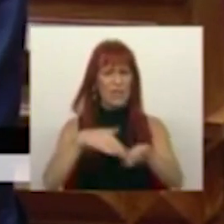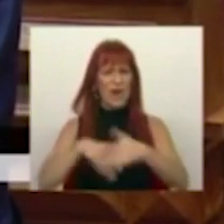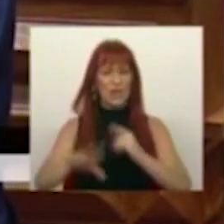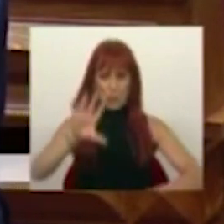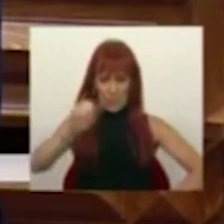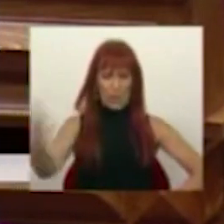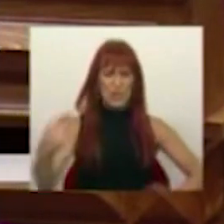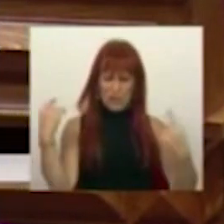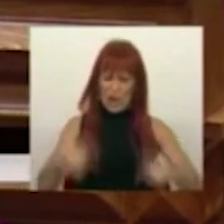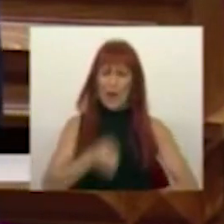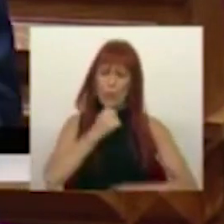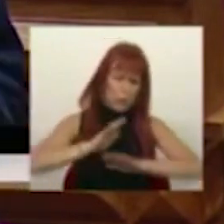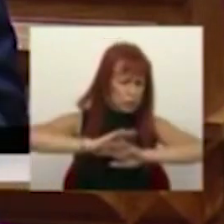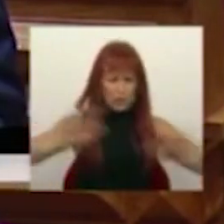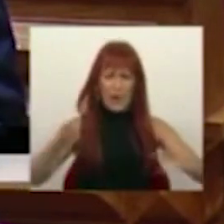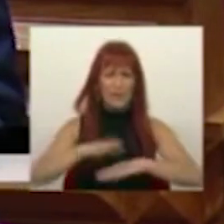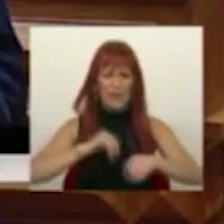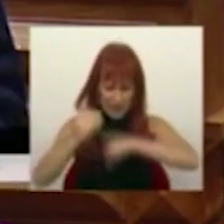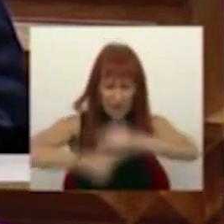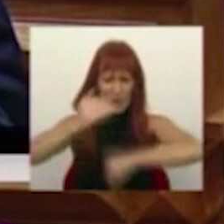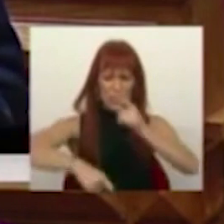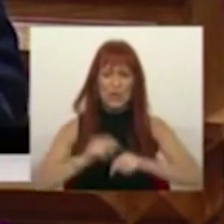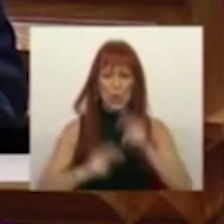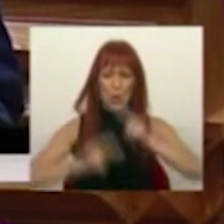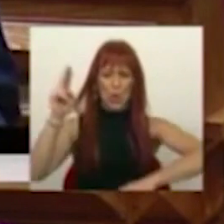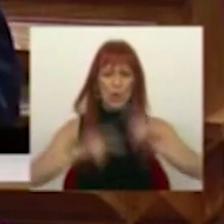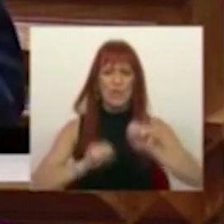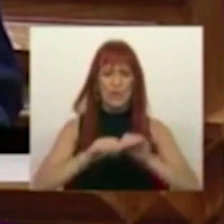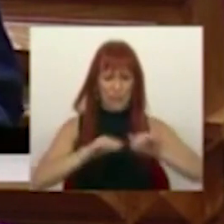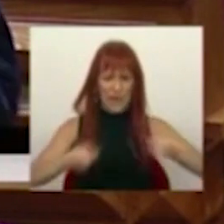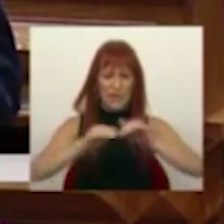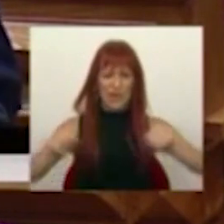que o país já tenha decidido fazer avançar com a construção